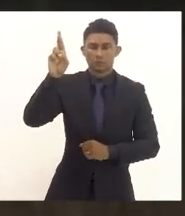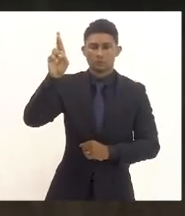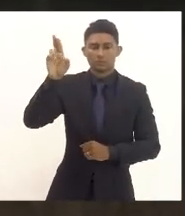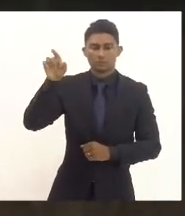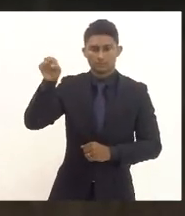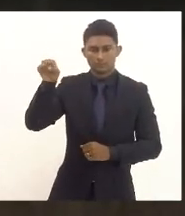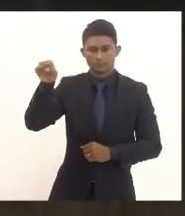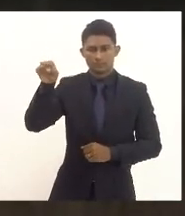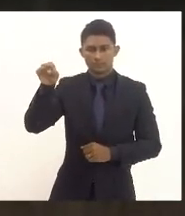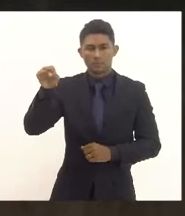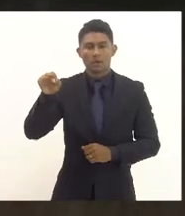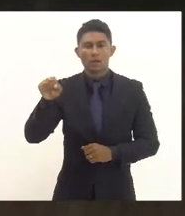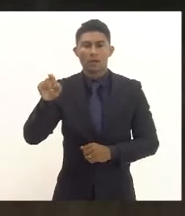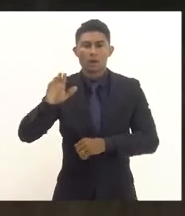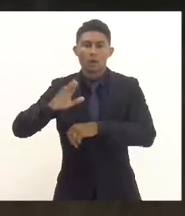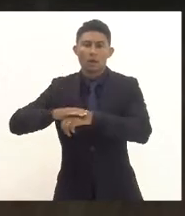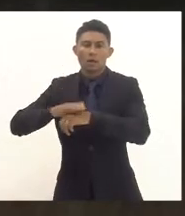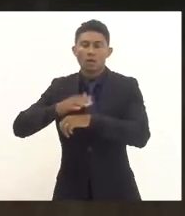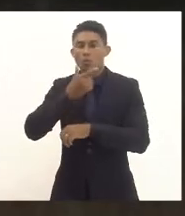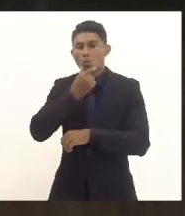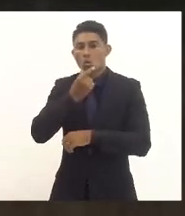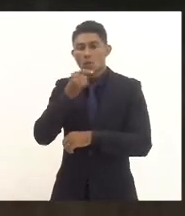de tributação